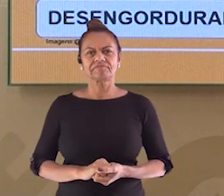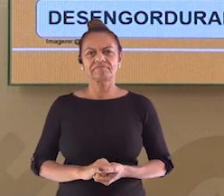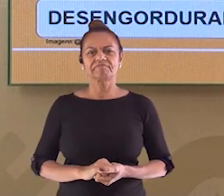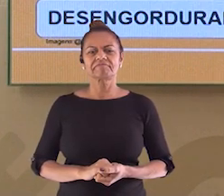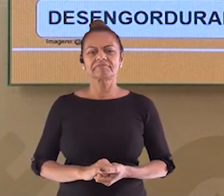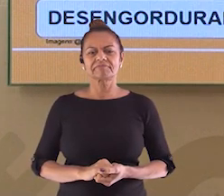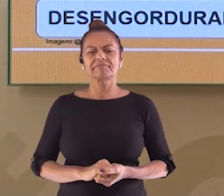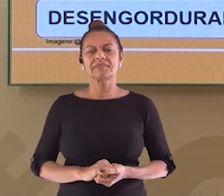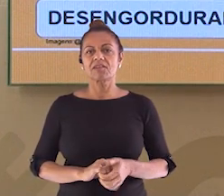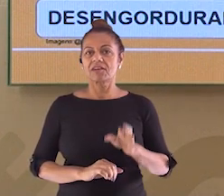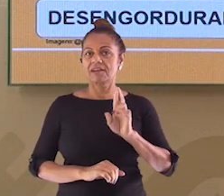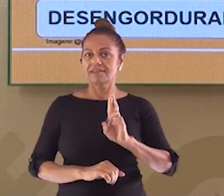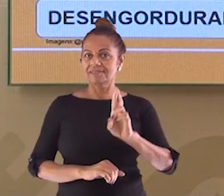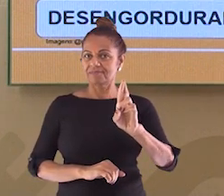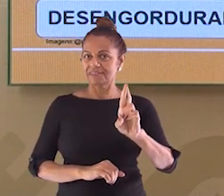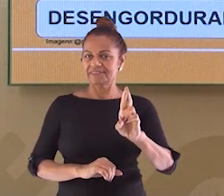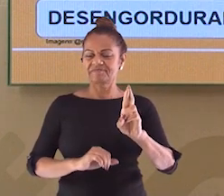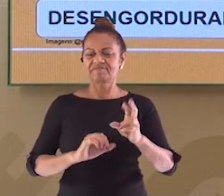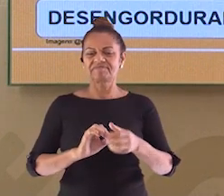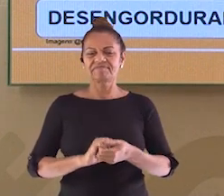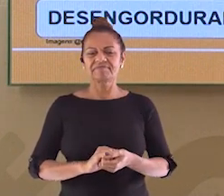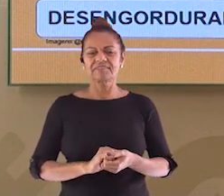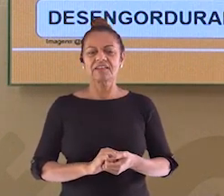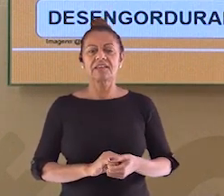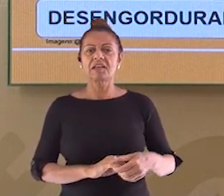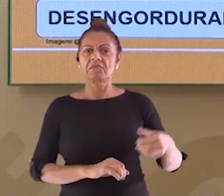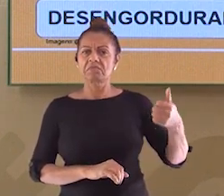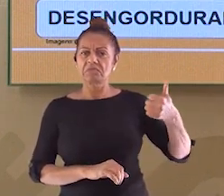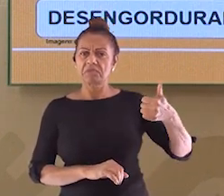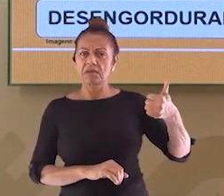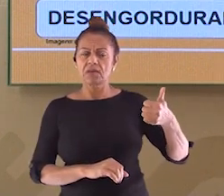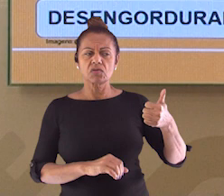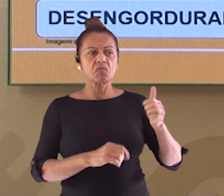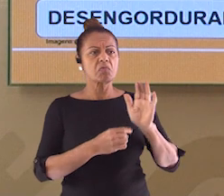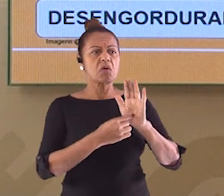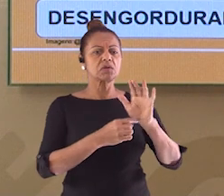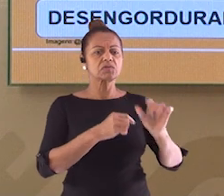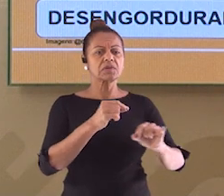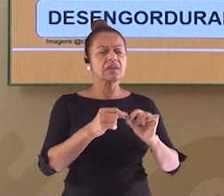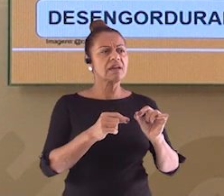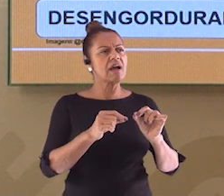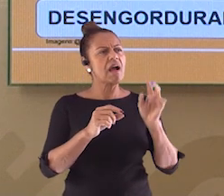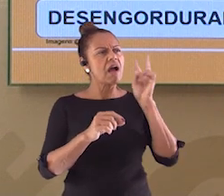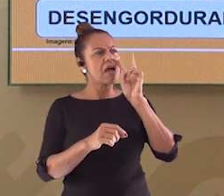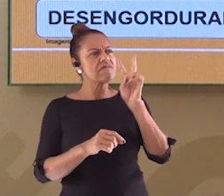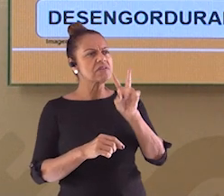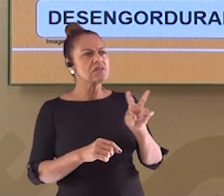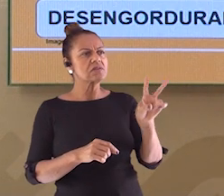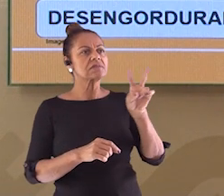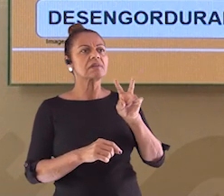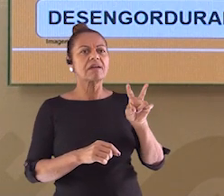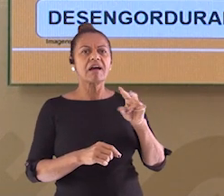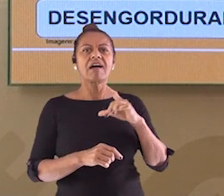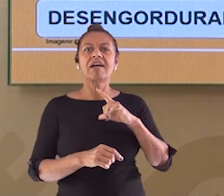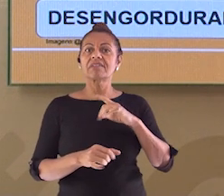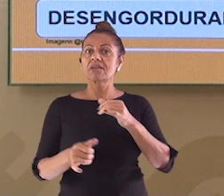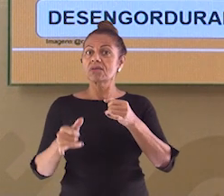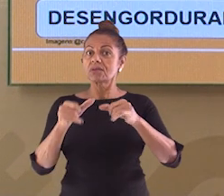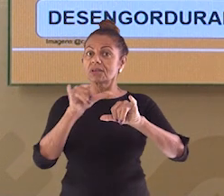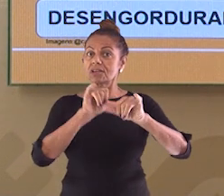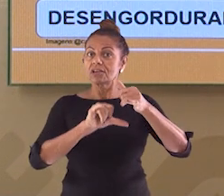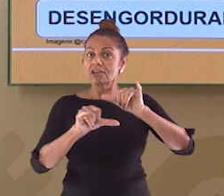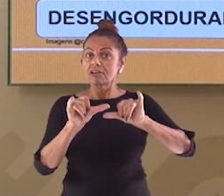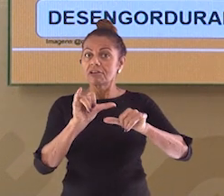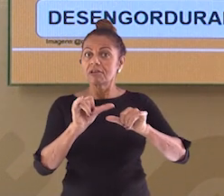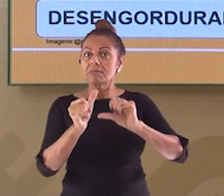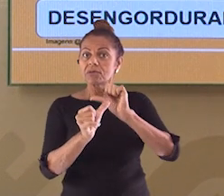Vamos então para a correção. Bom, nessa primeira situação aqui, nós podemos visualizar sim um fenômeno químico, tá?